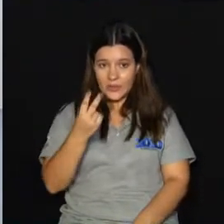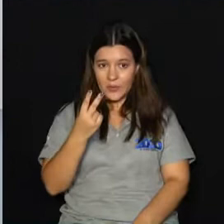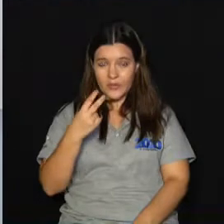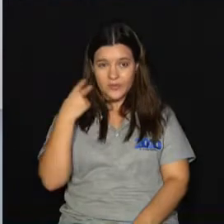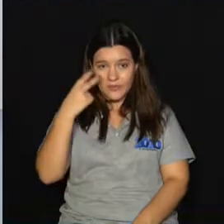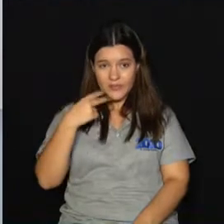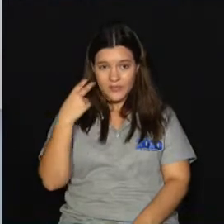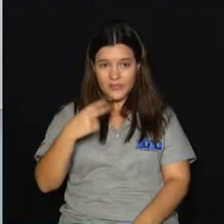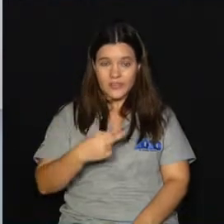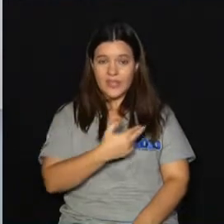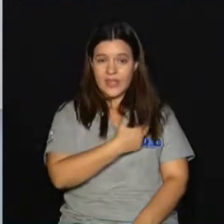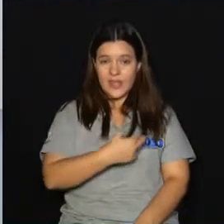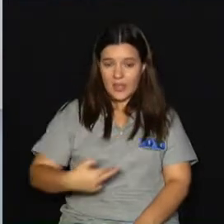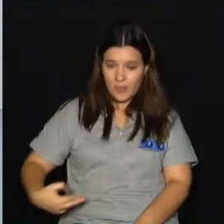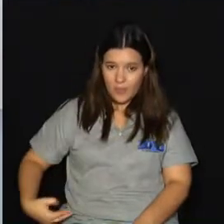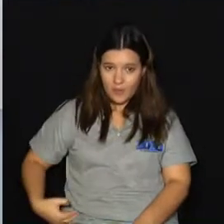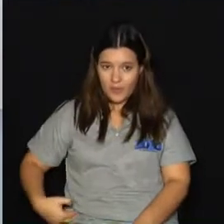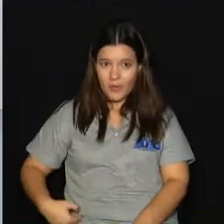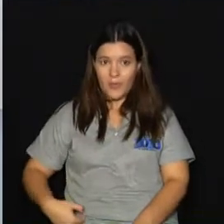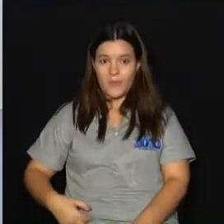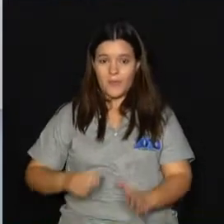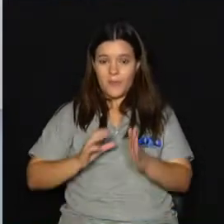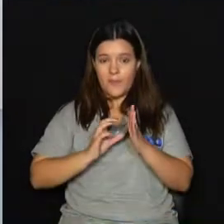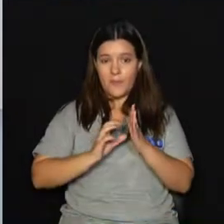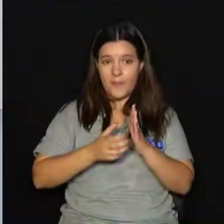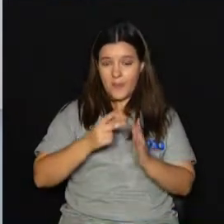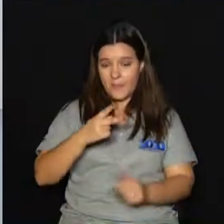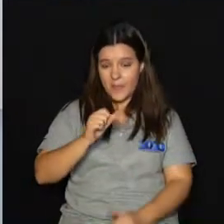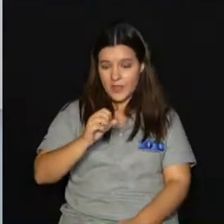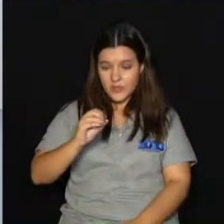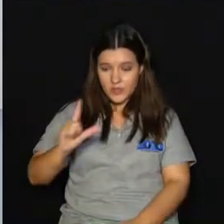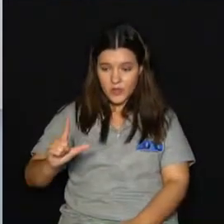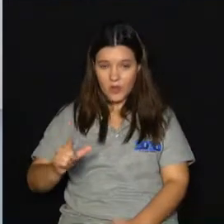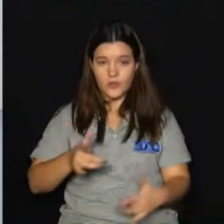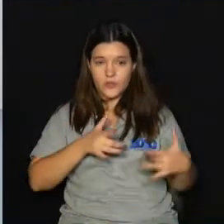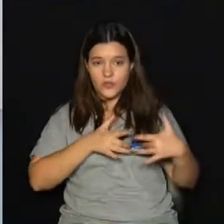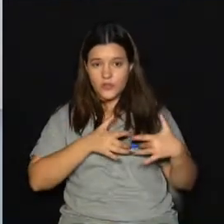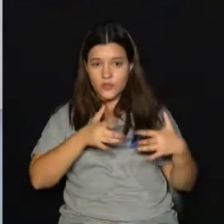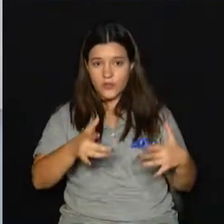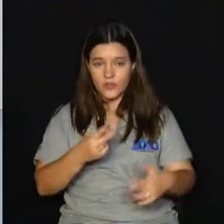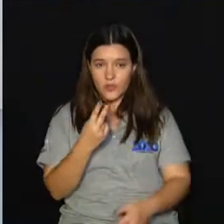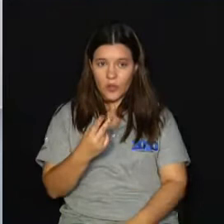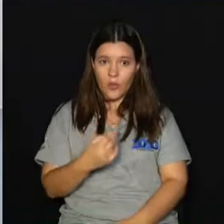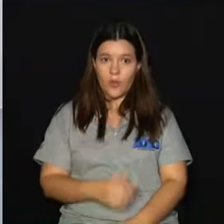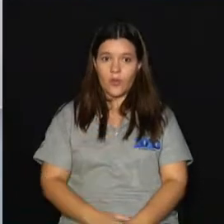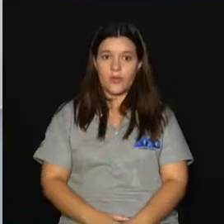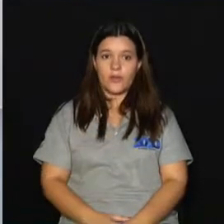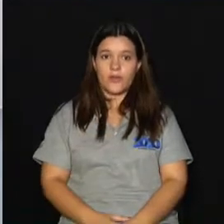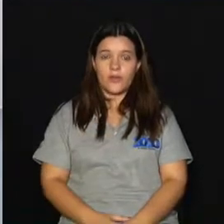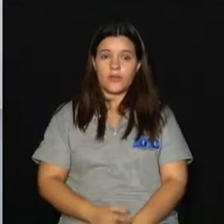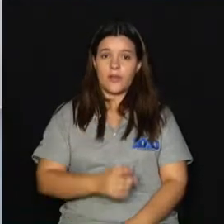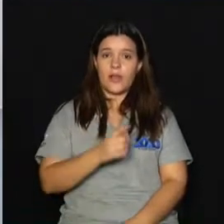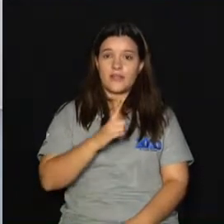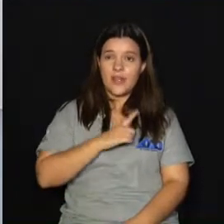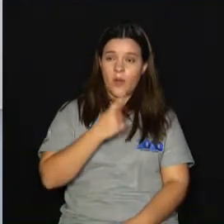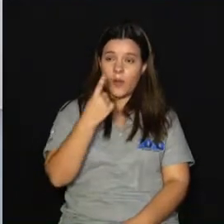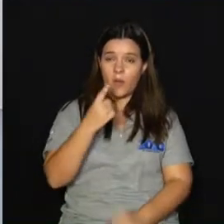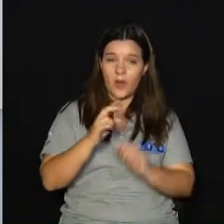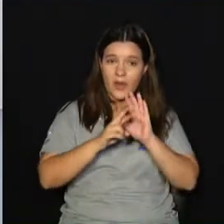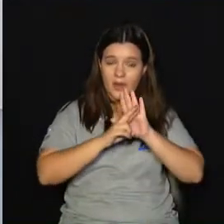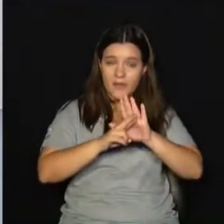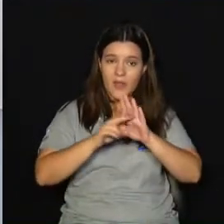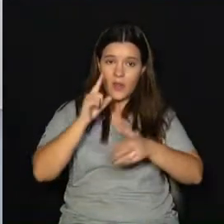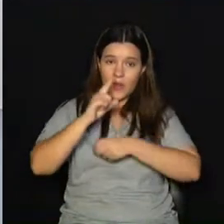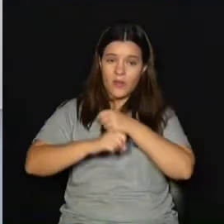assim como Republicanos, PSOL e Solidariedade. E aí, com um representante aqui no Legislativo a partir do